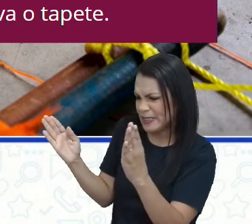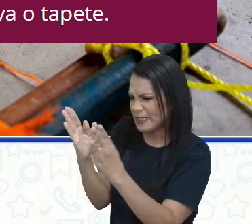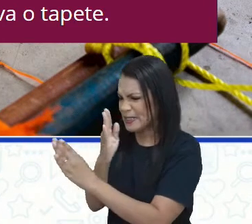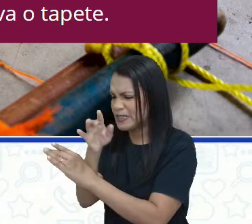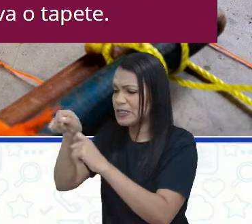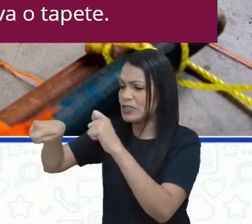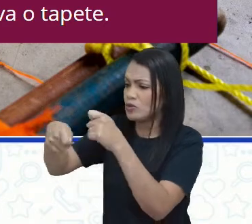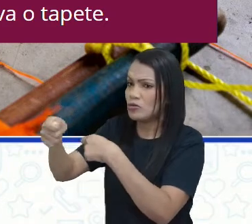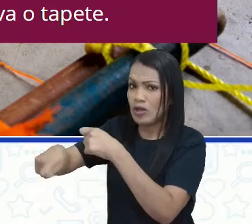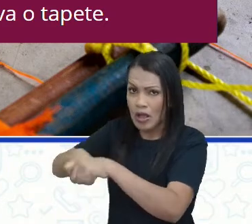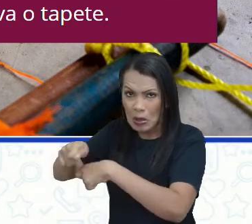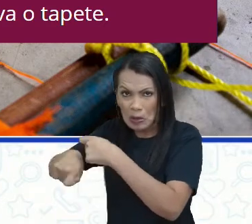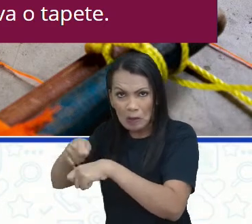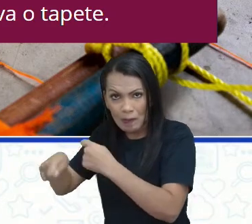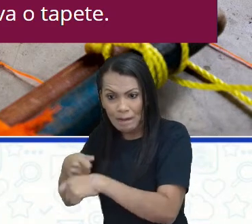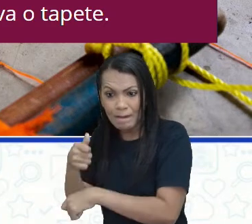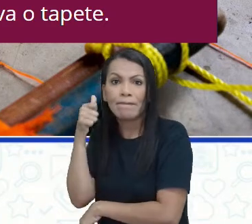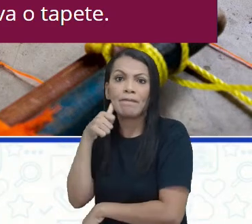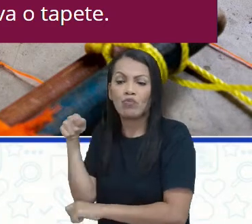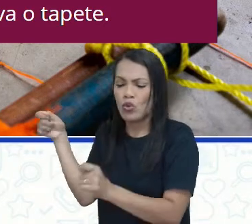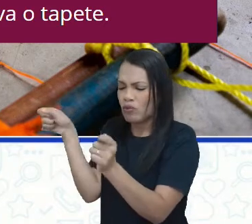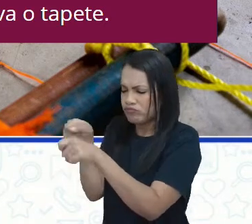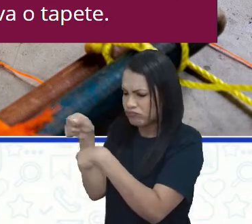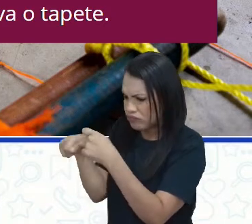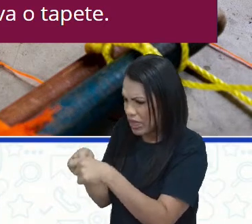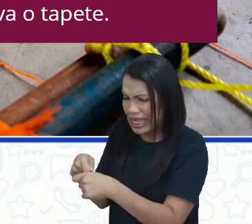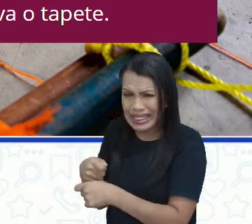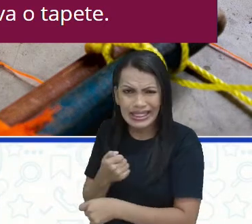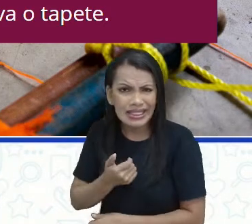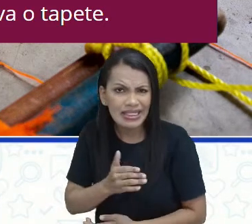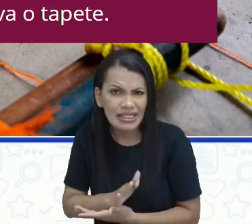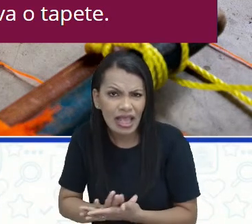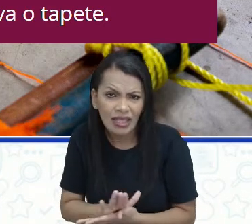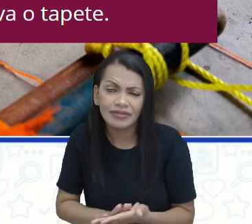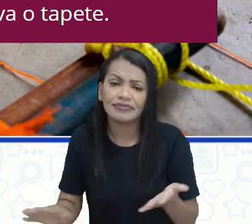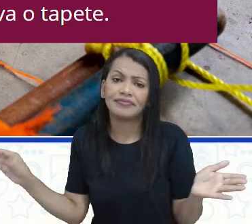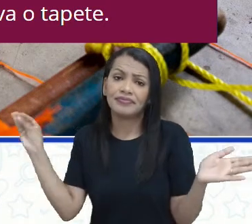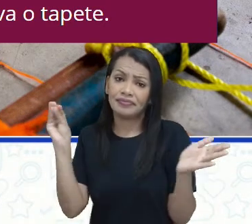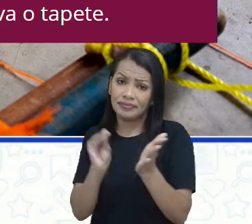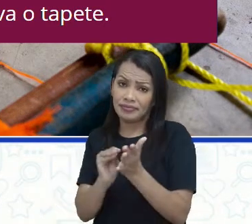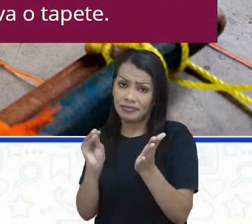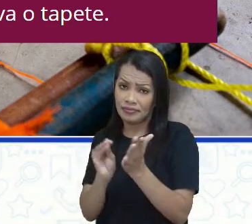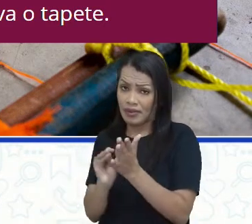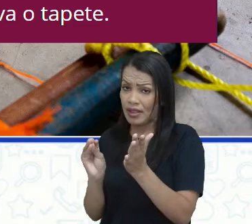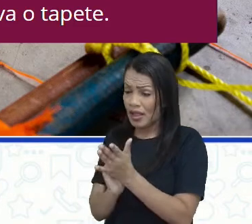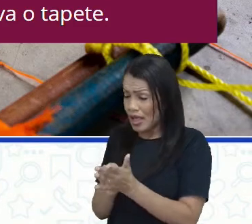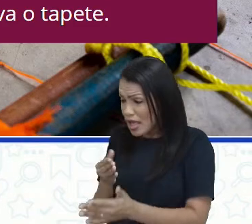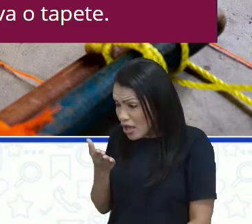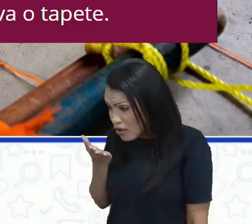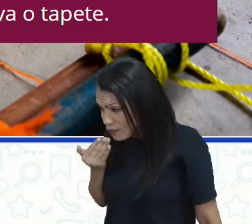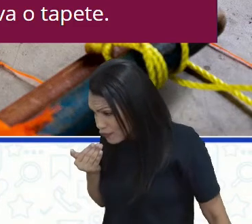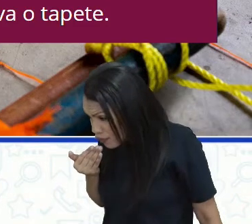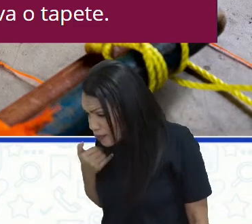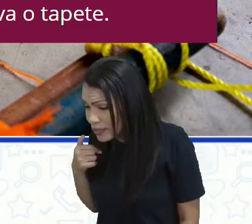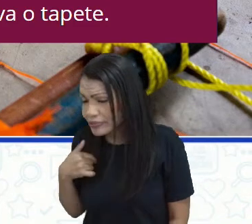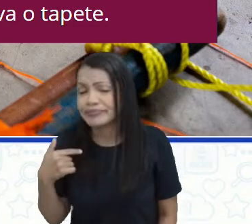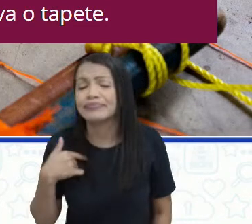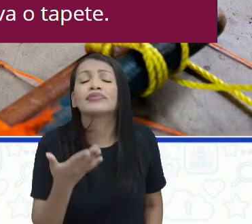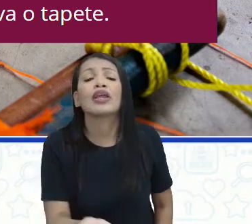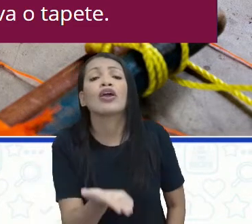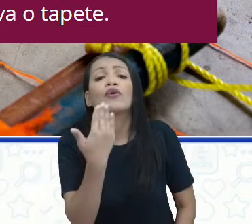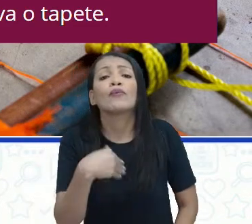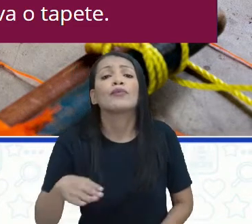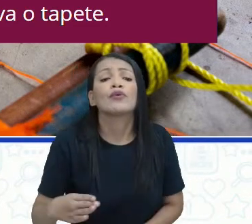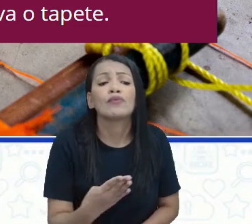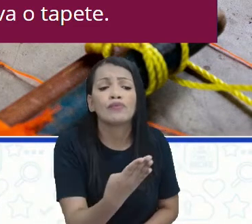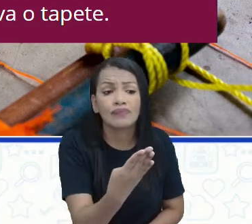passava os seus dias, nada lhe faltava. Na hora da fome, tecia o lindo peixe, com cuidado de escamas. E